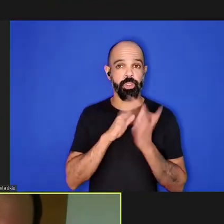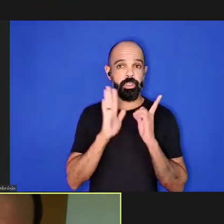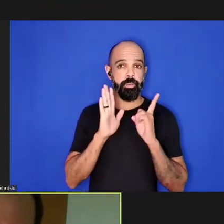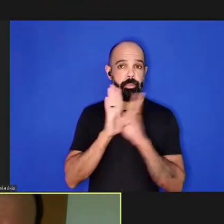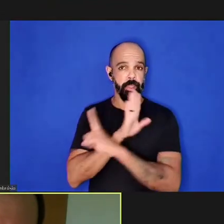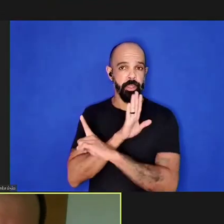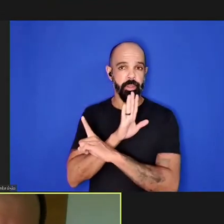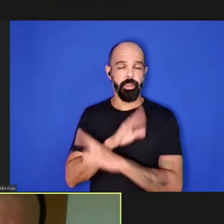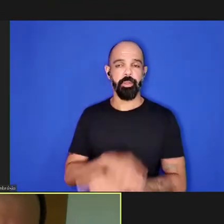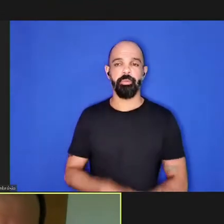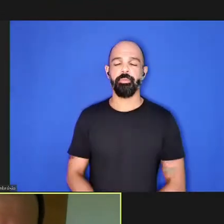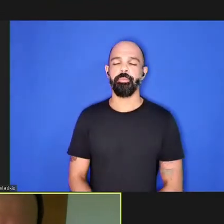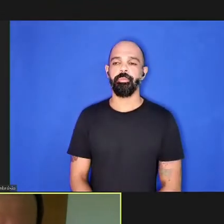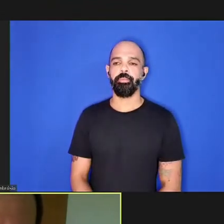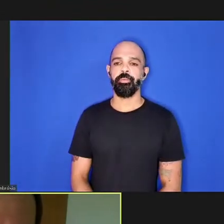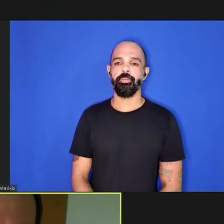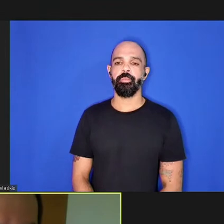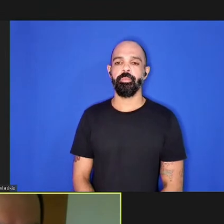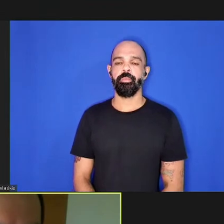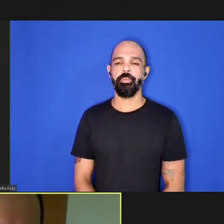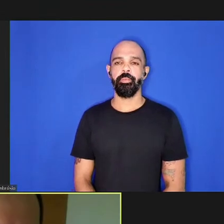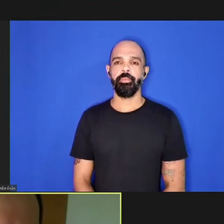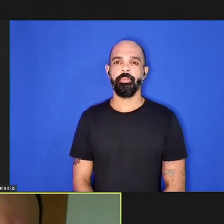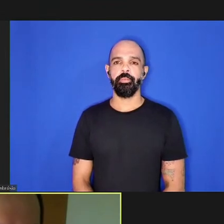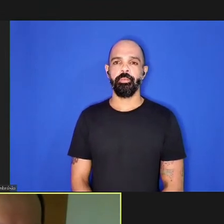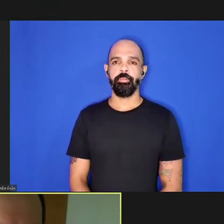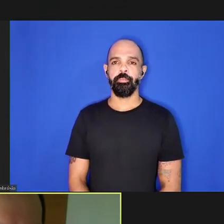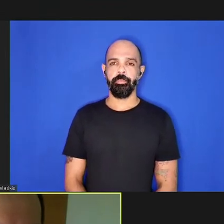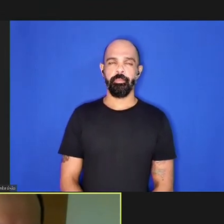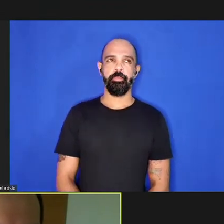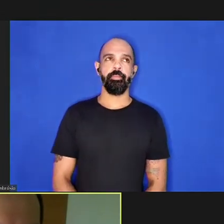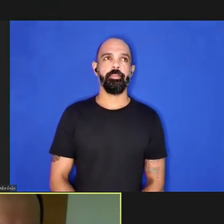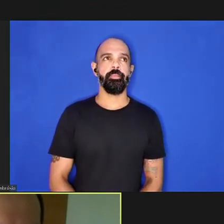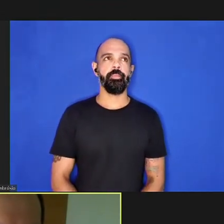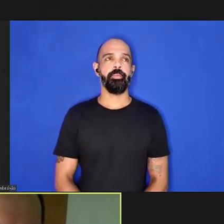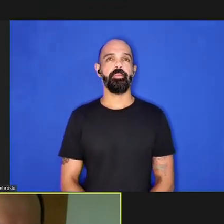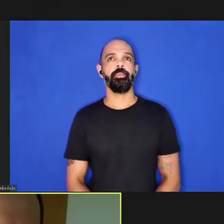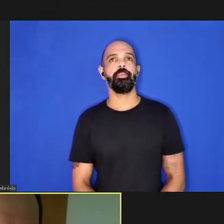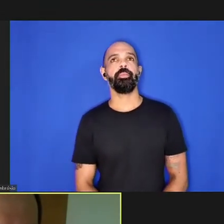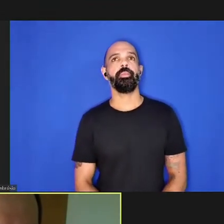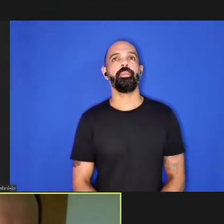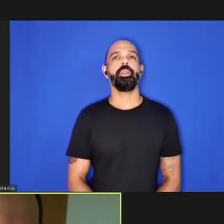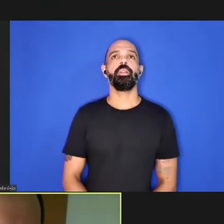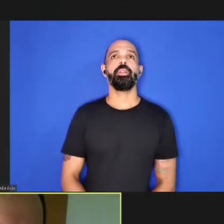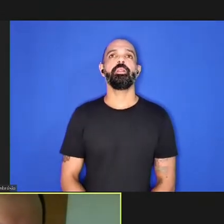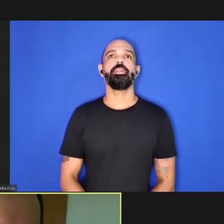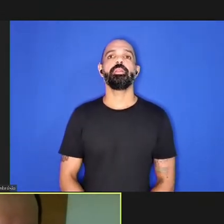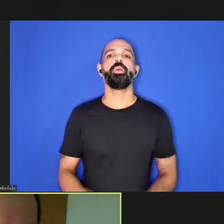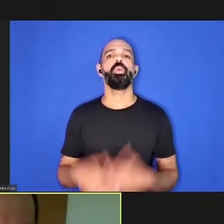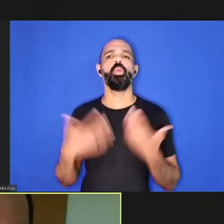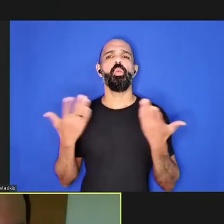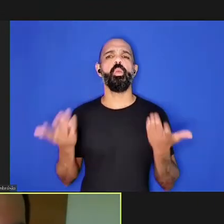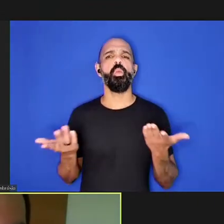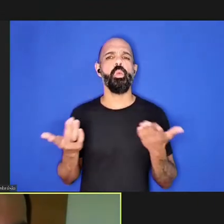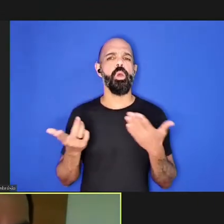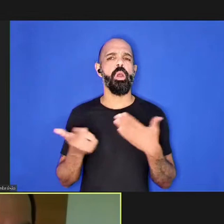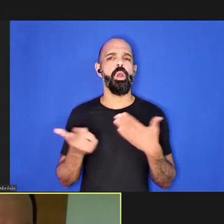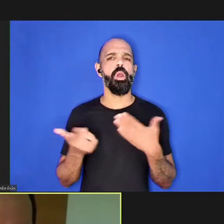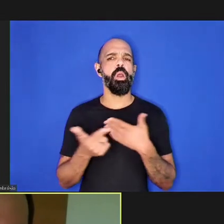é qual o papel da ciência numa era